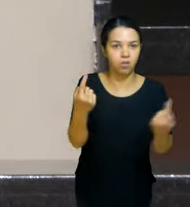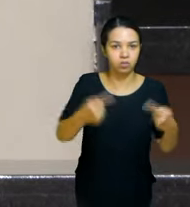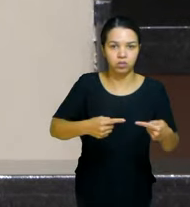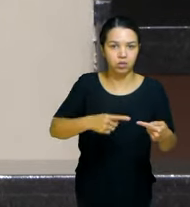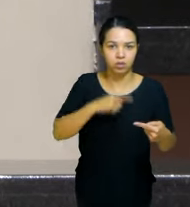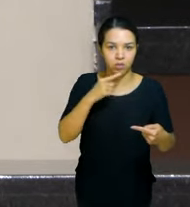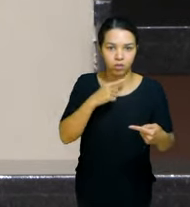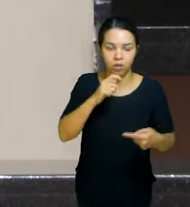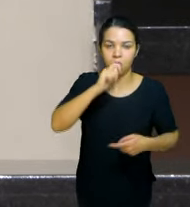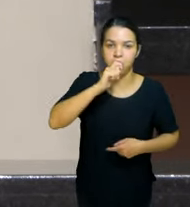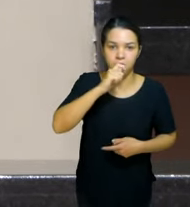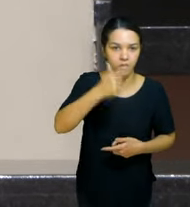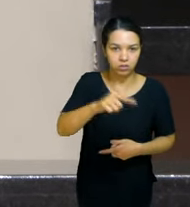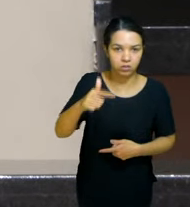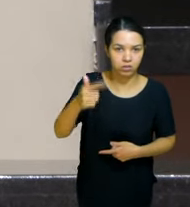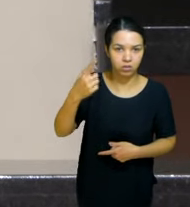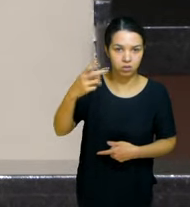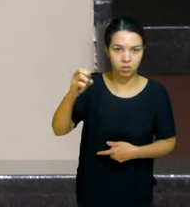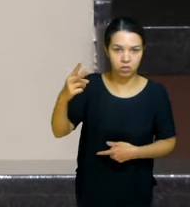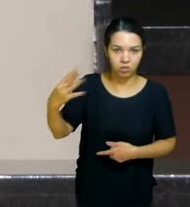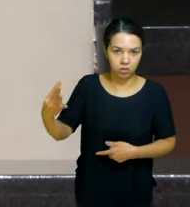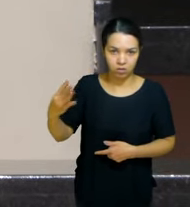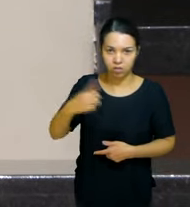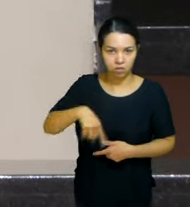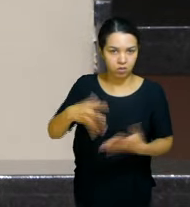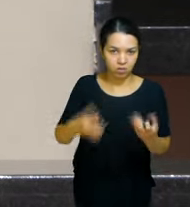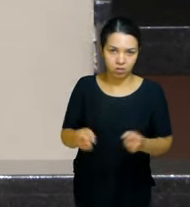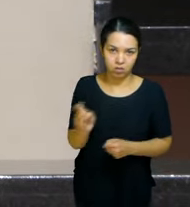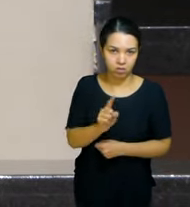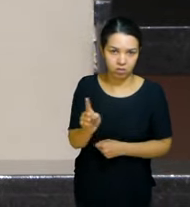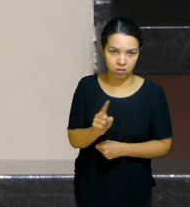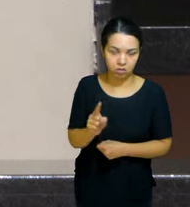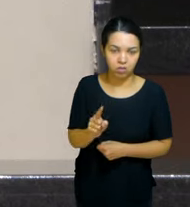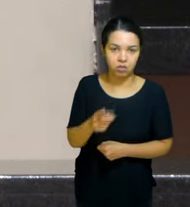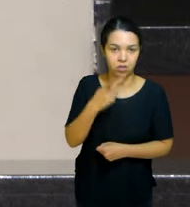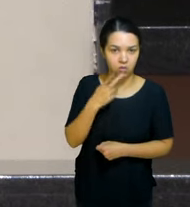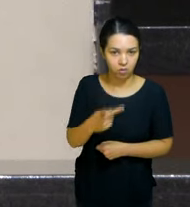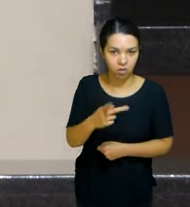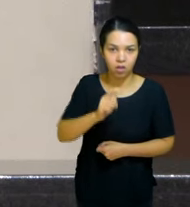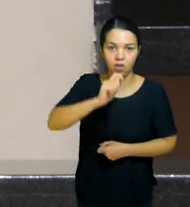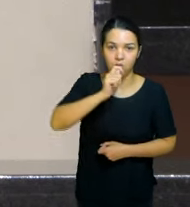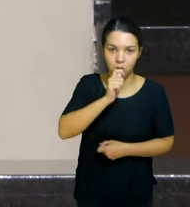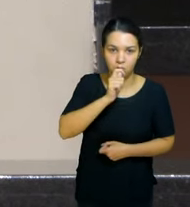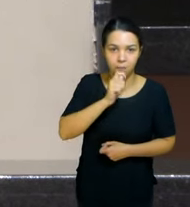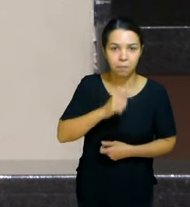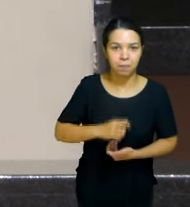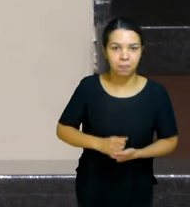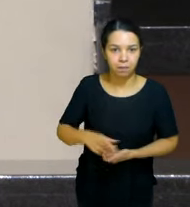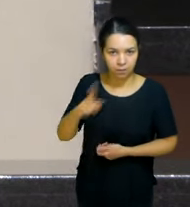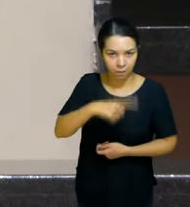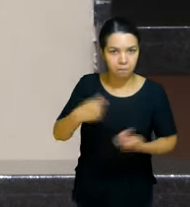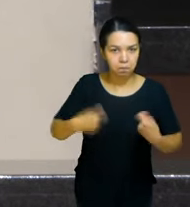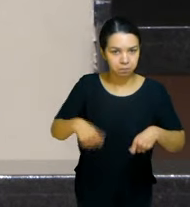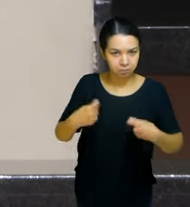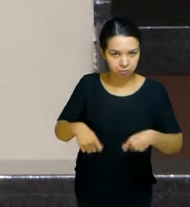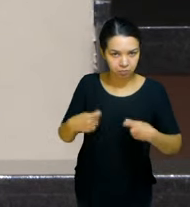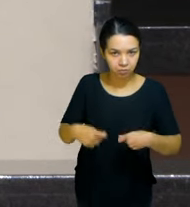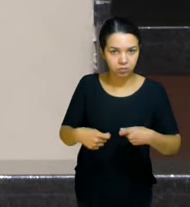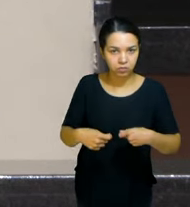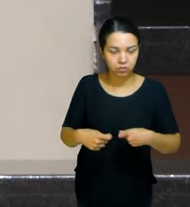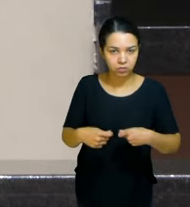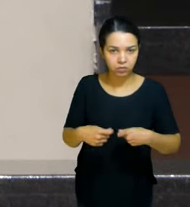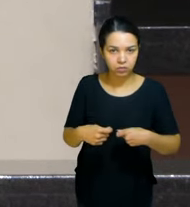árbitro. Em 2024, é inadmissível a gente aceitar. E quando eu falo em árbitro, a gente precisa se colocar no lugar dos